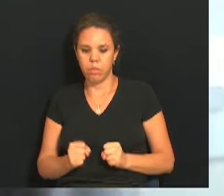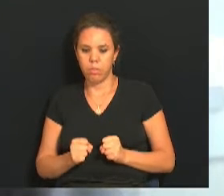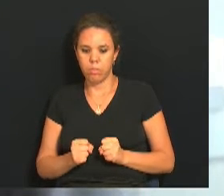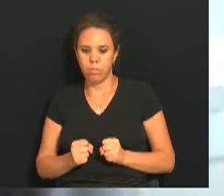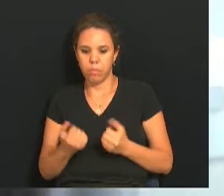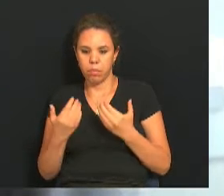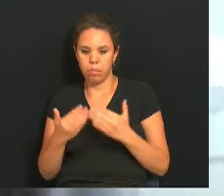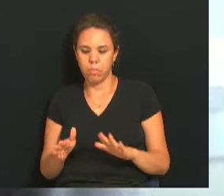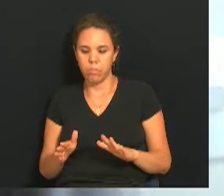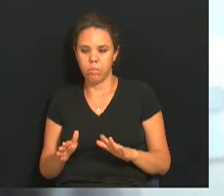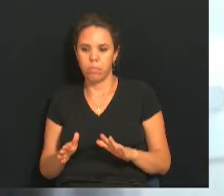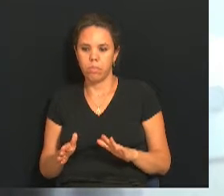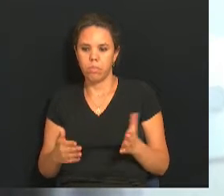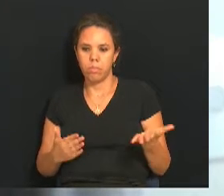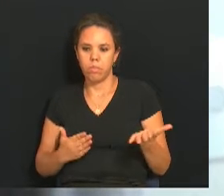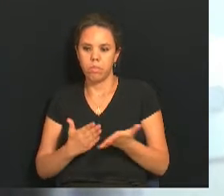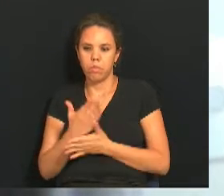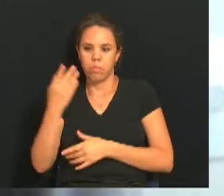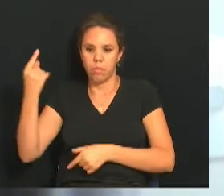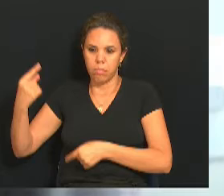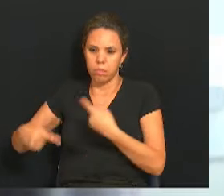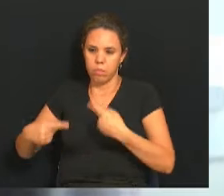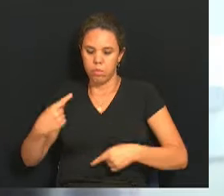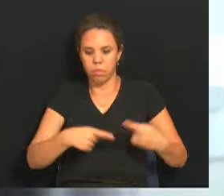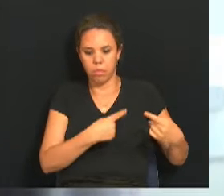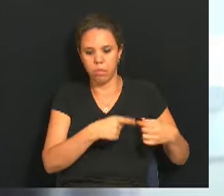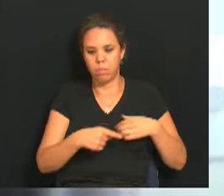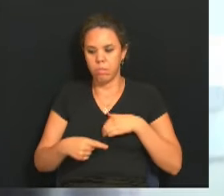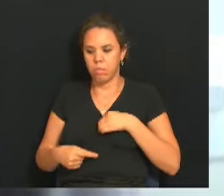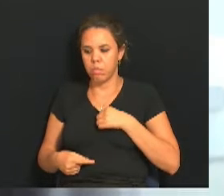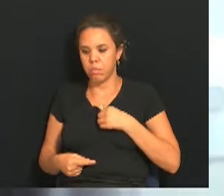uma vez aprovada, se discutisse,